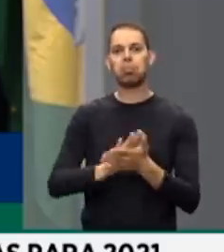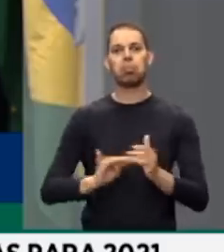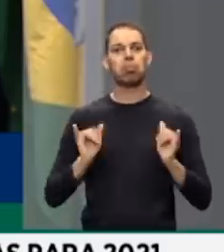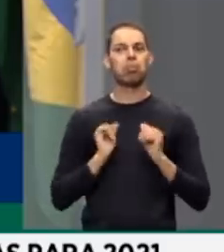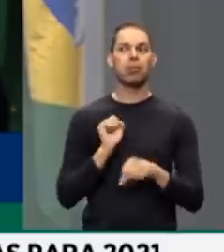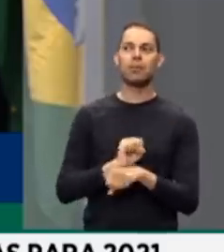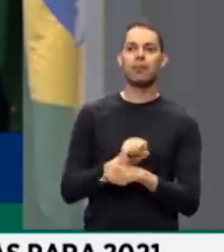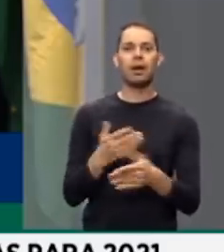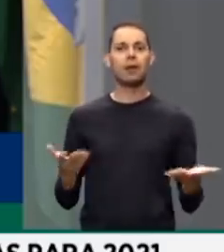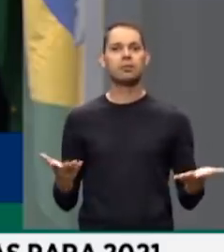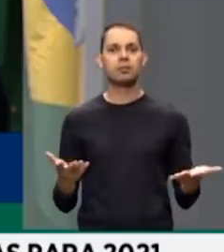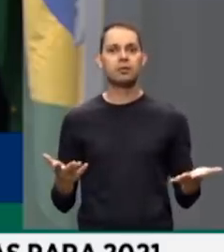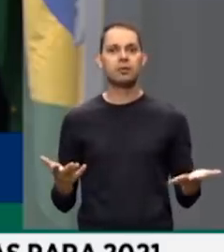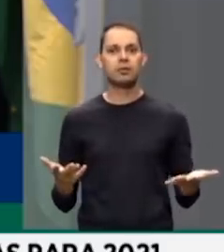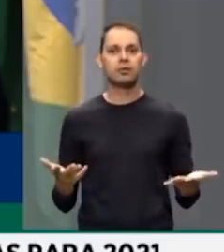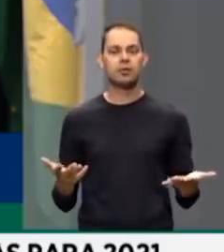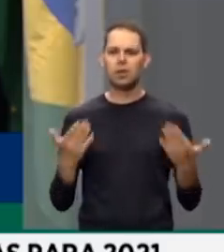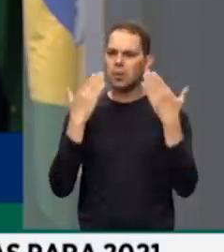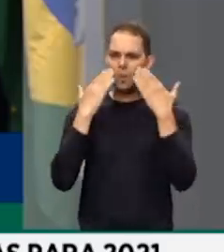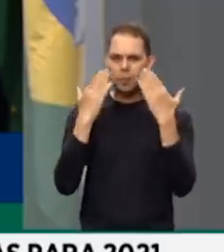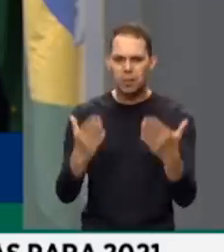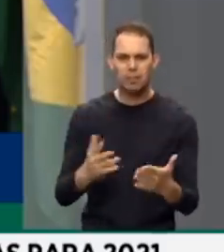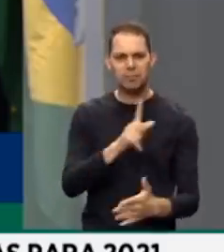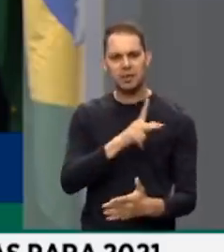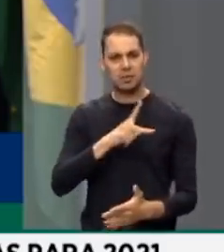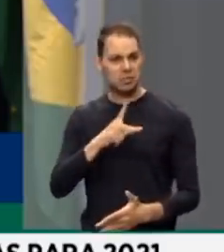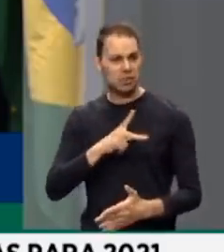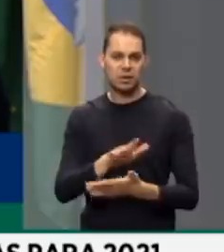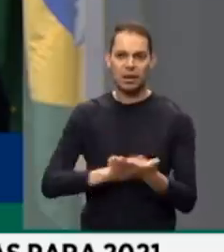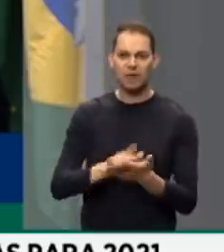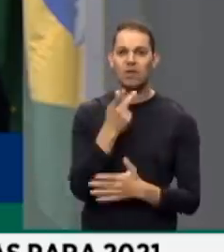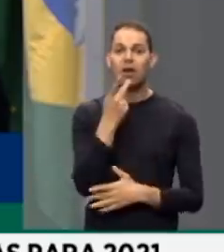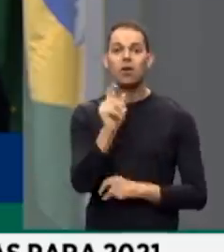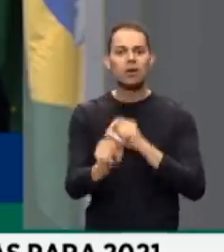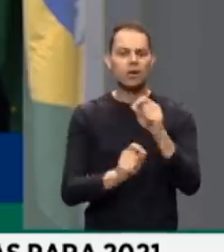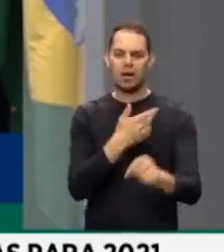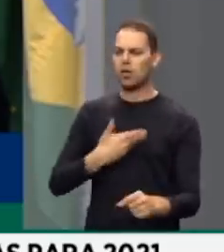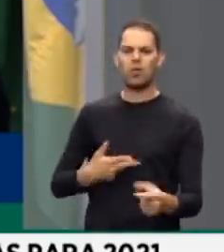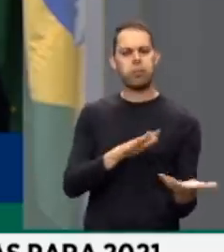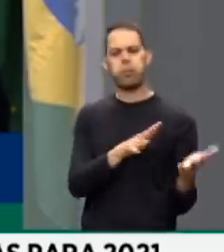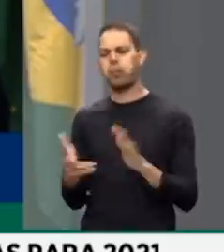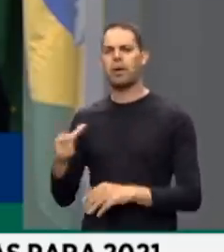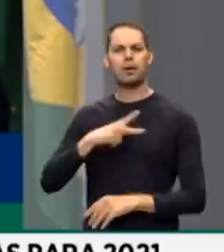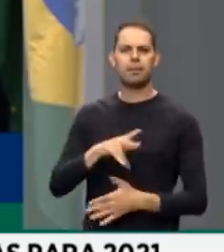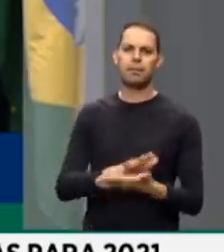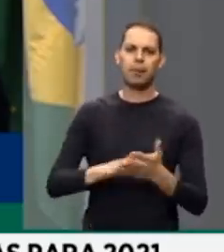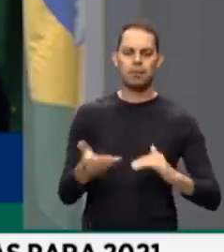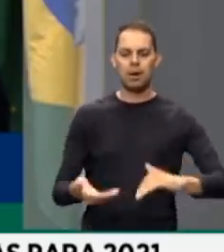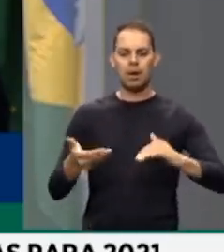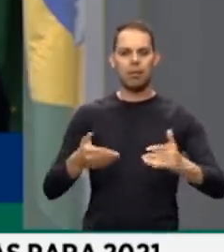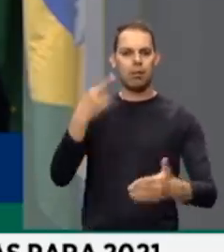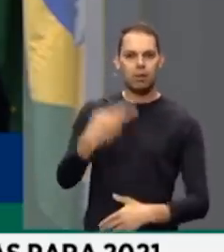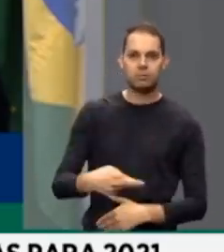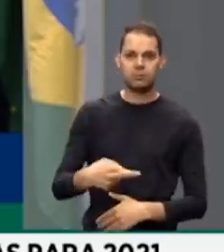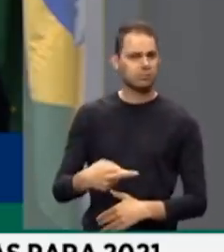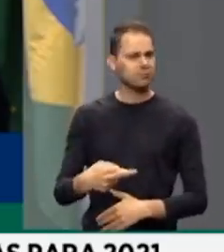vem. Não apresentou as privatizações, diz que, não, governo não privatiza porque o Congresso não aprova, não